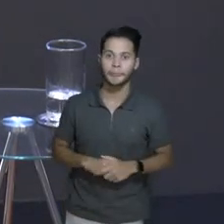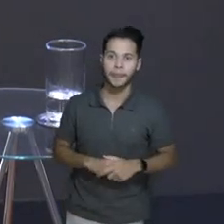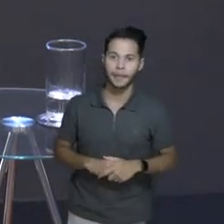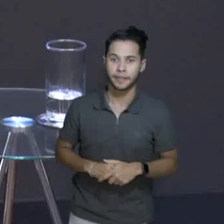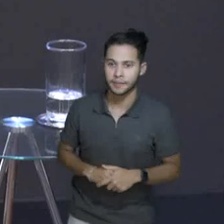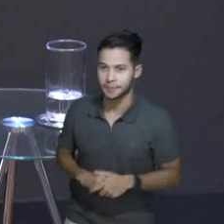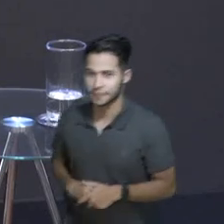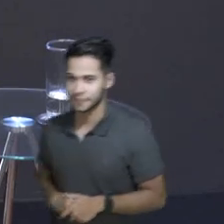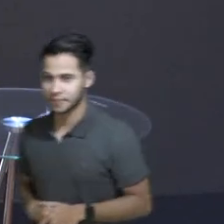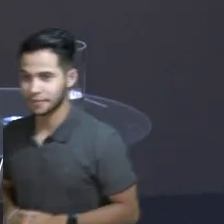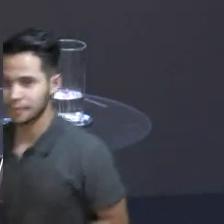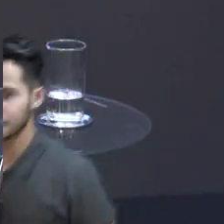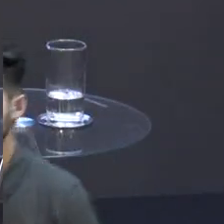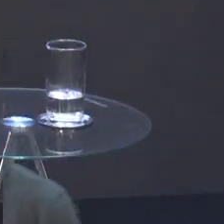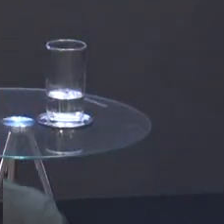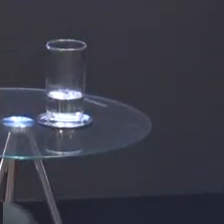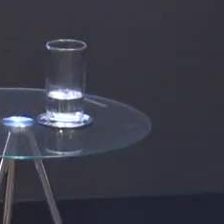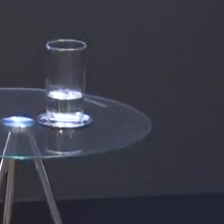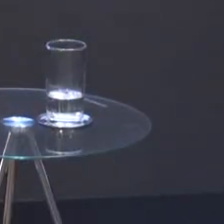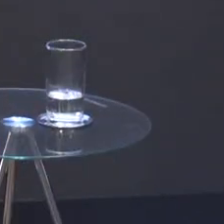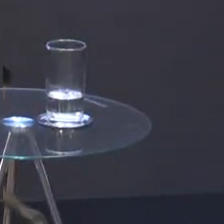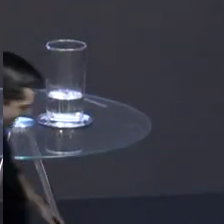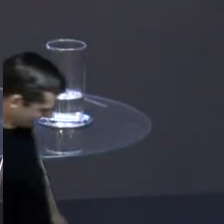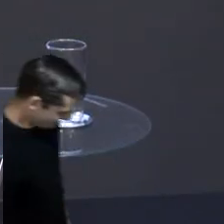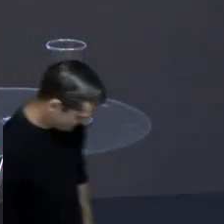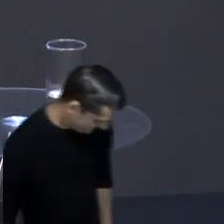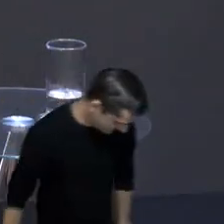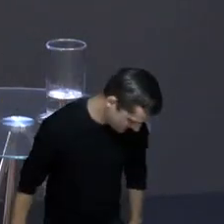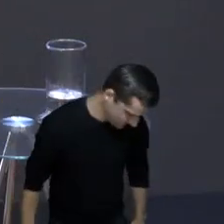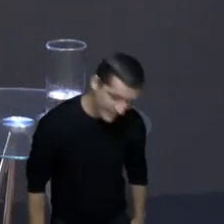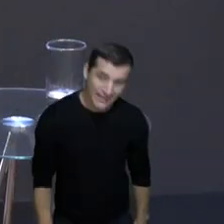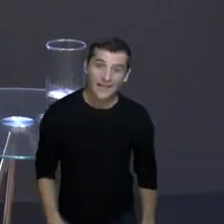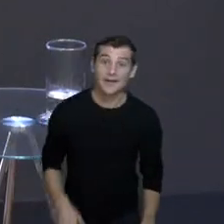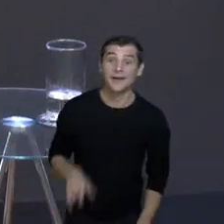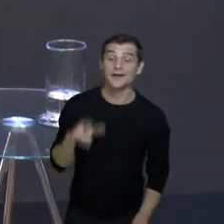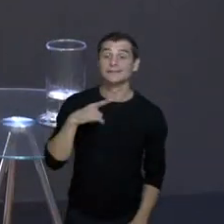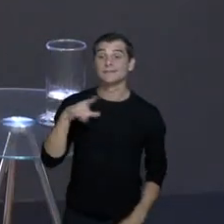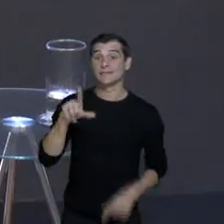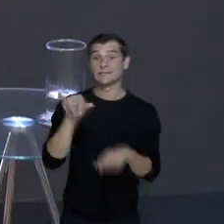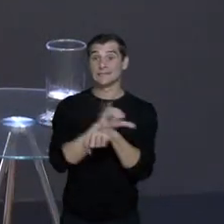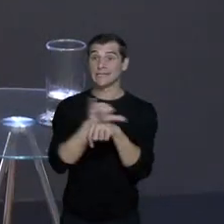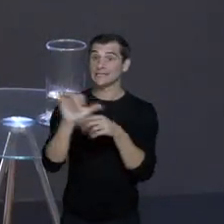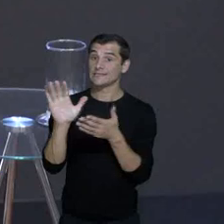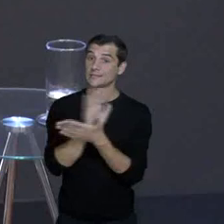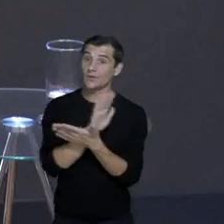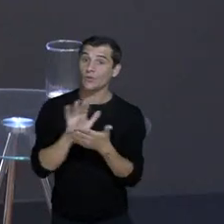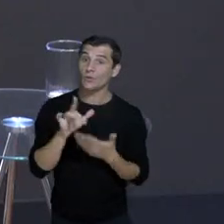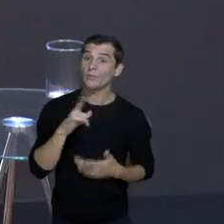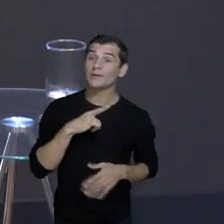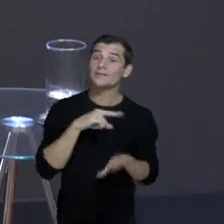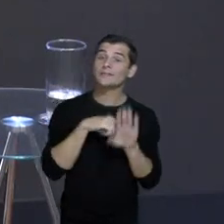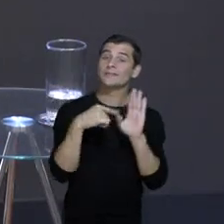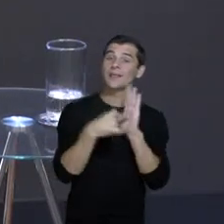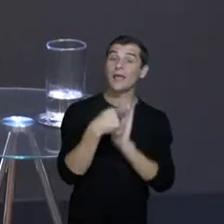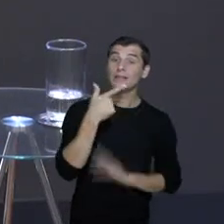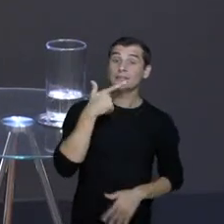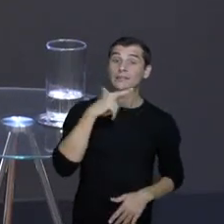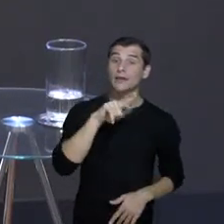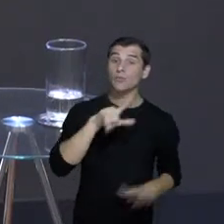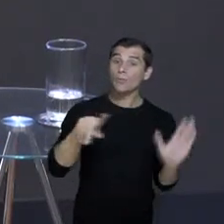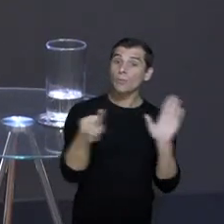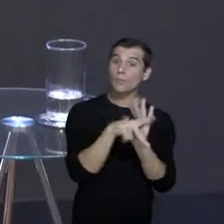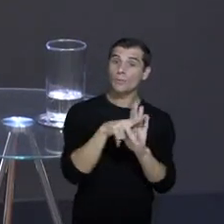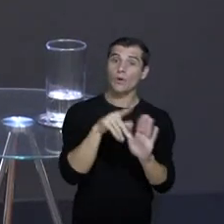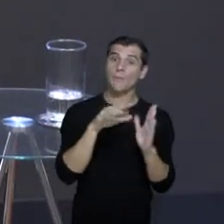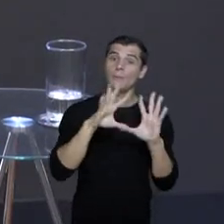a linguagem aí são estratégias né linguagem curativa ao invés de linguagem punitiva